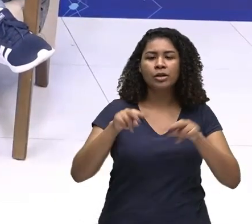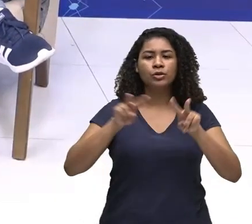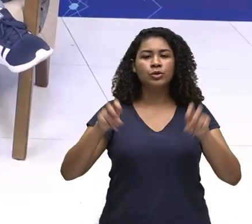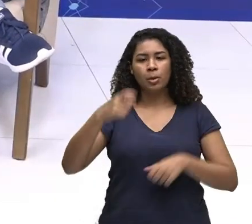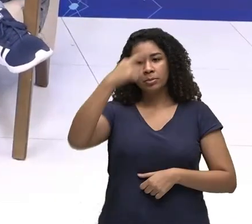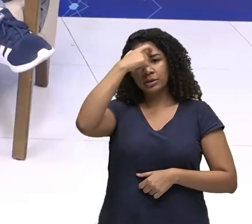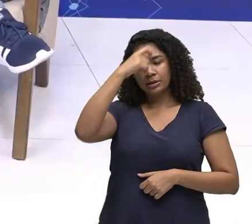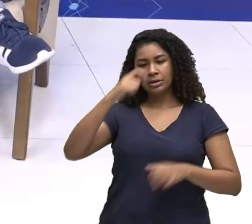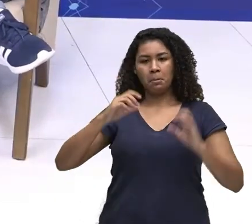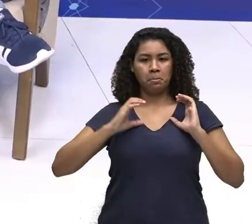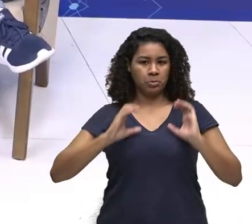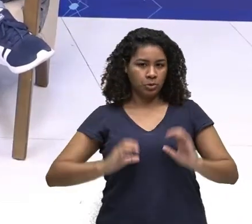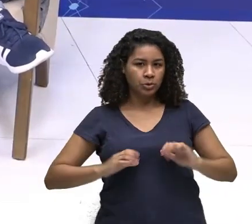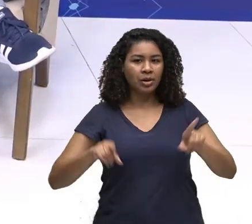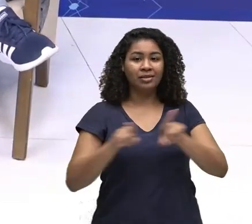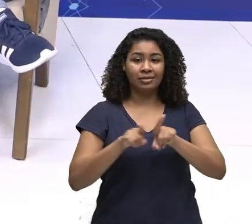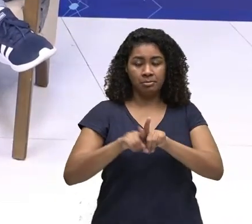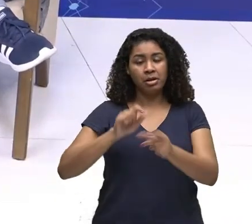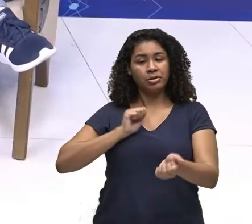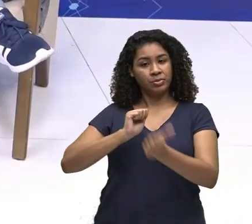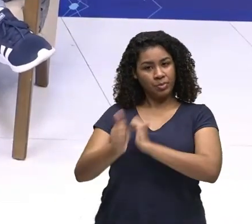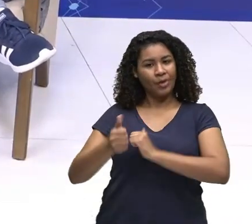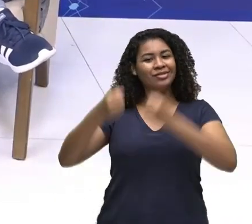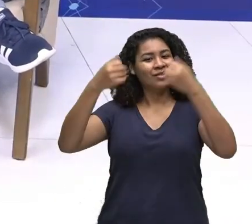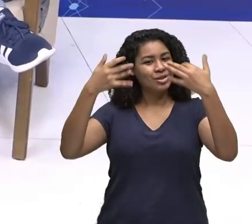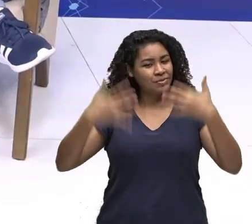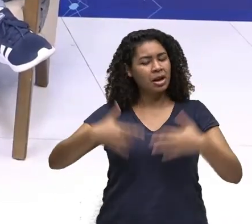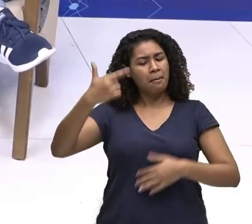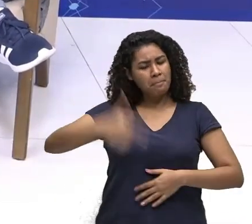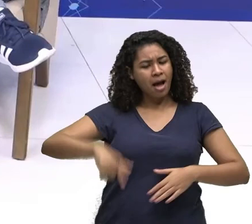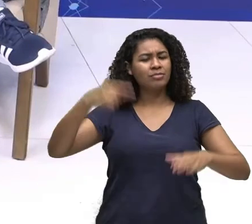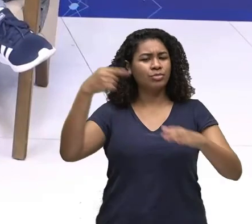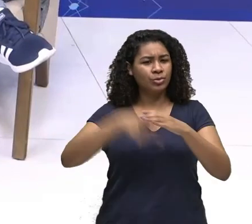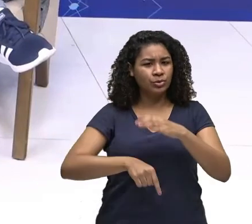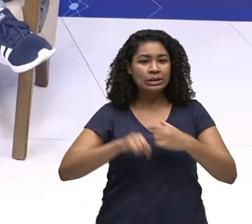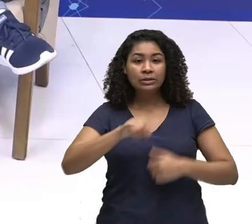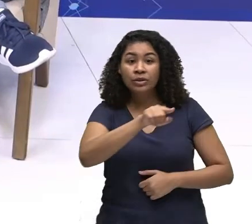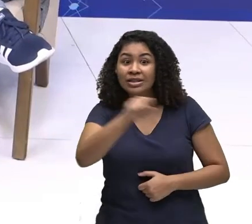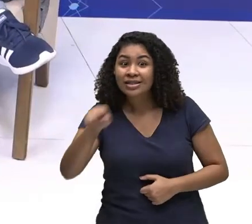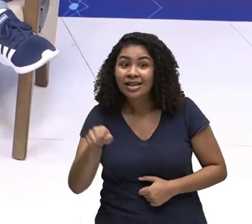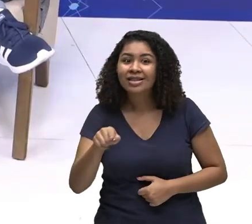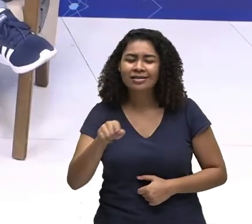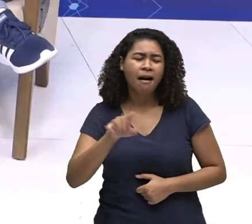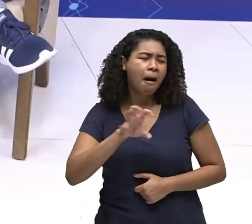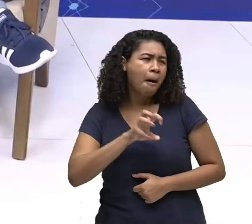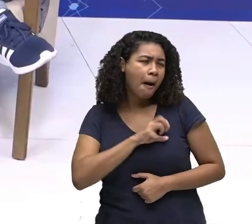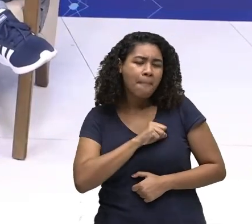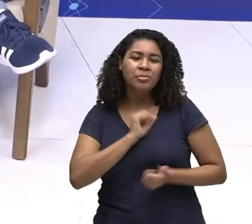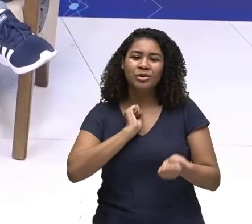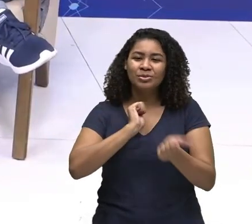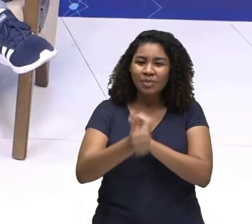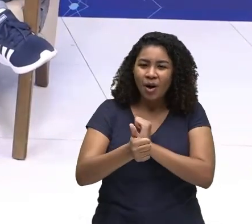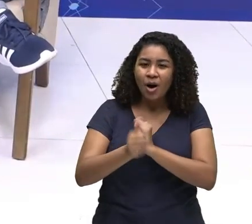do esporte, dessa relação, você que realmente tem uma paixão por esporte ou que